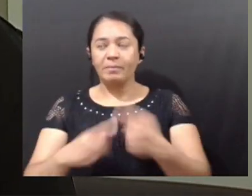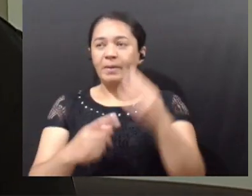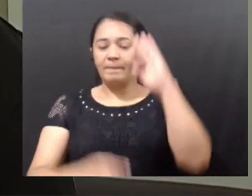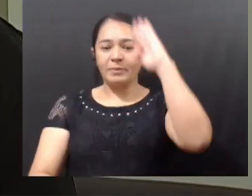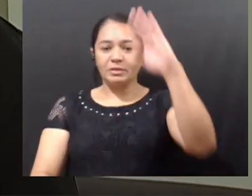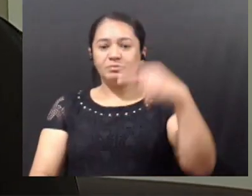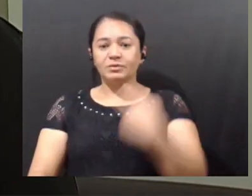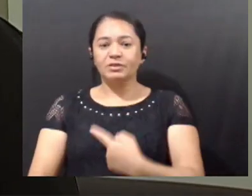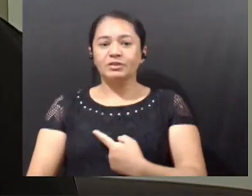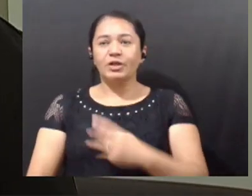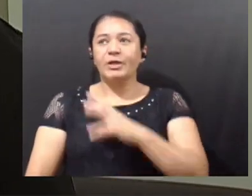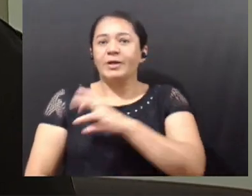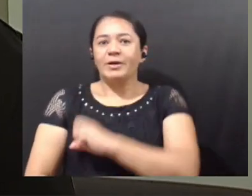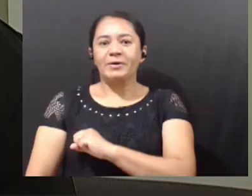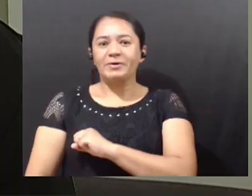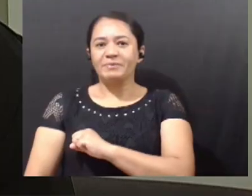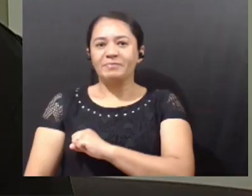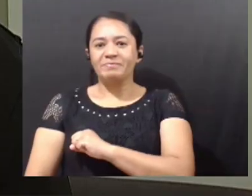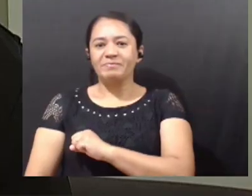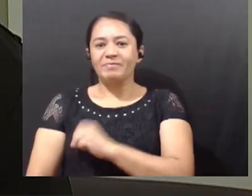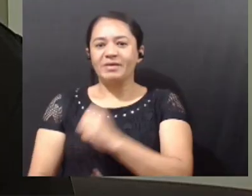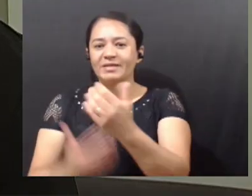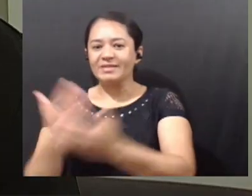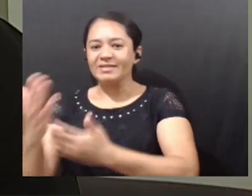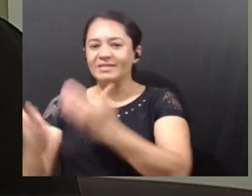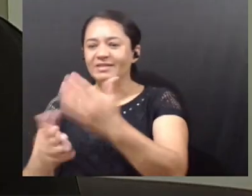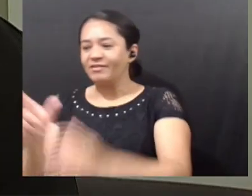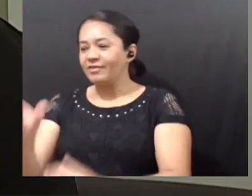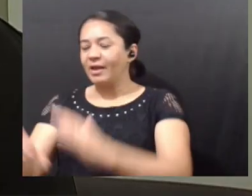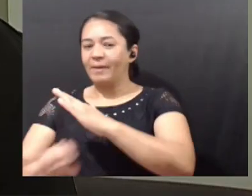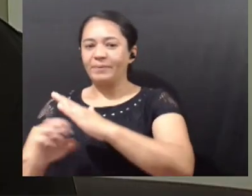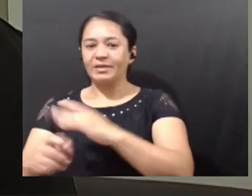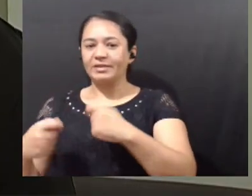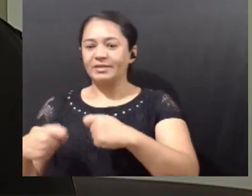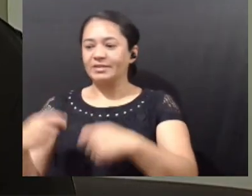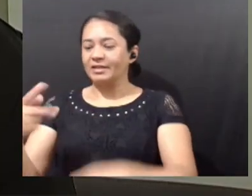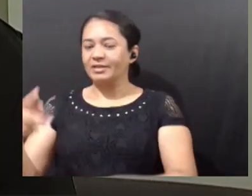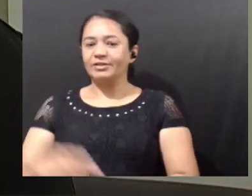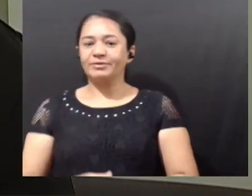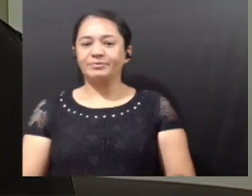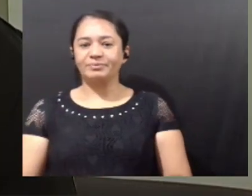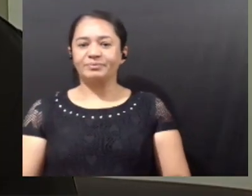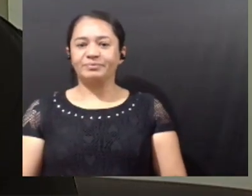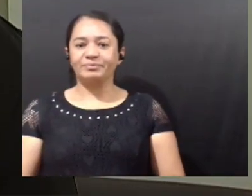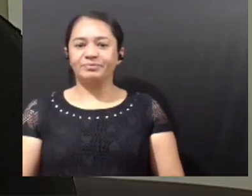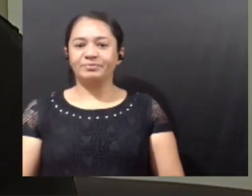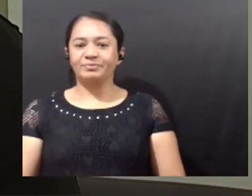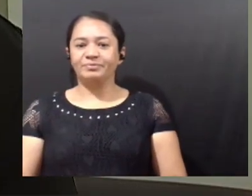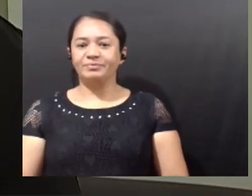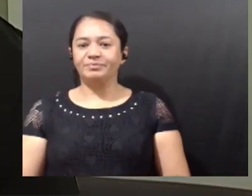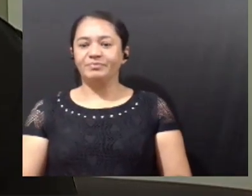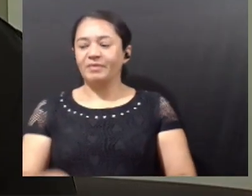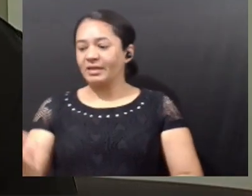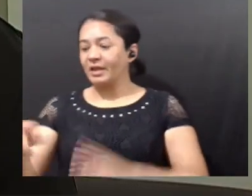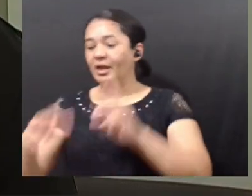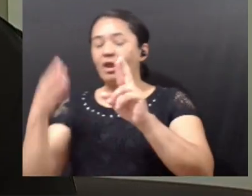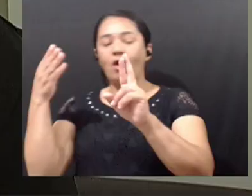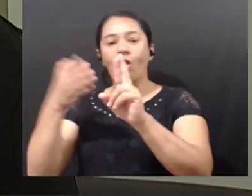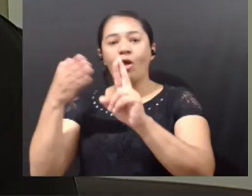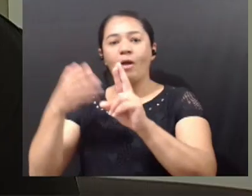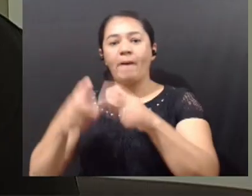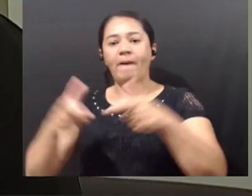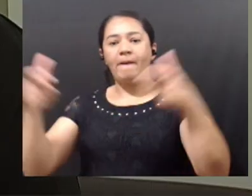a servir ao empresário, as necessidades que o empresário tem, o empresário médio brasileiro que representa a grande maioria